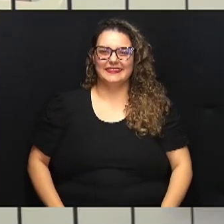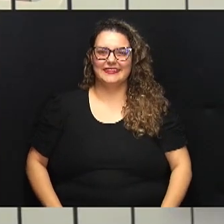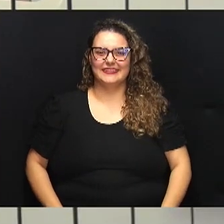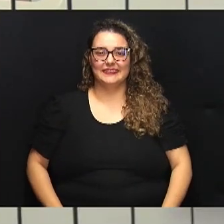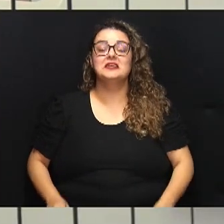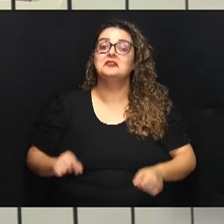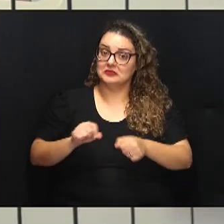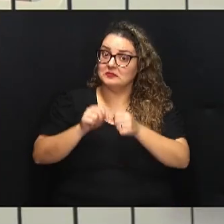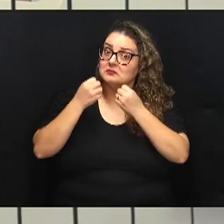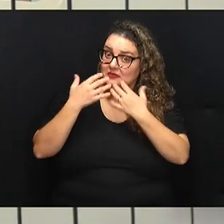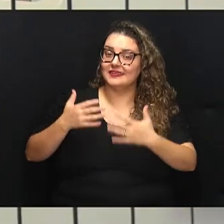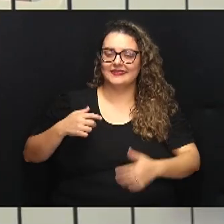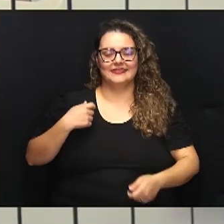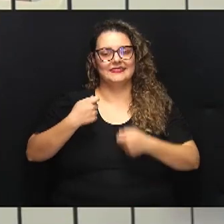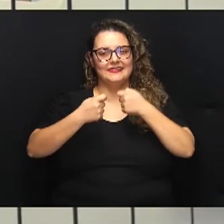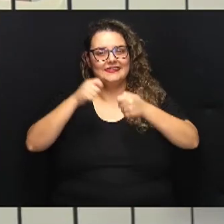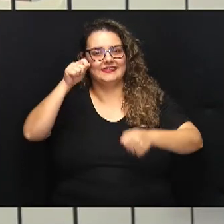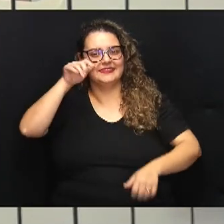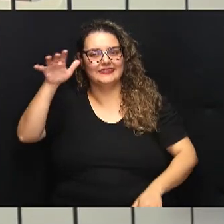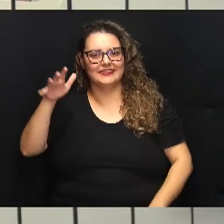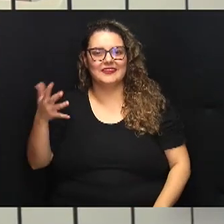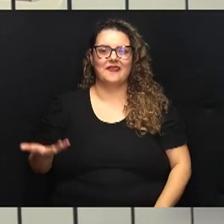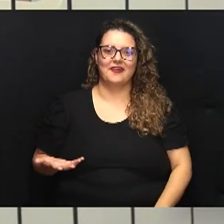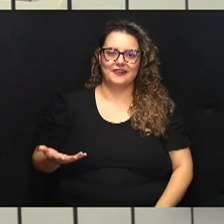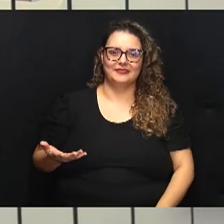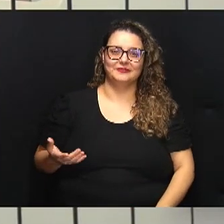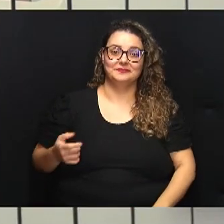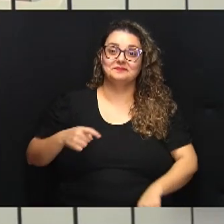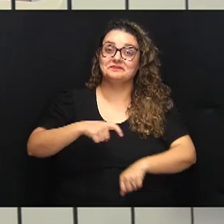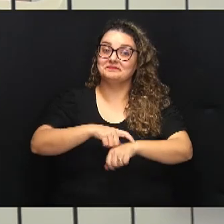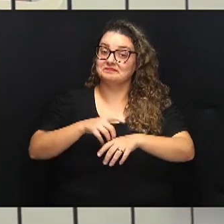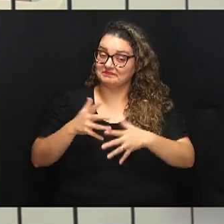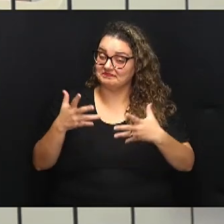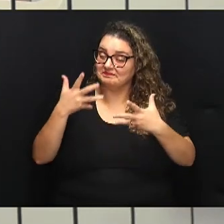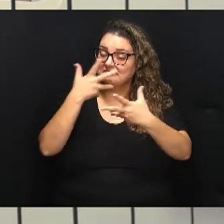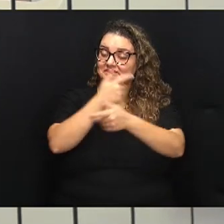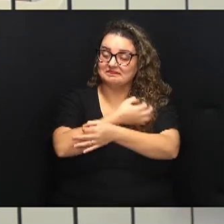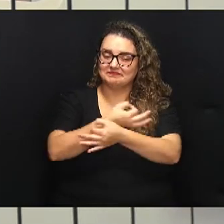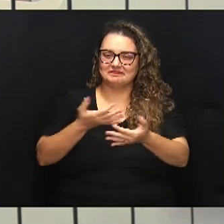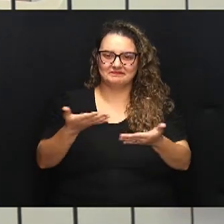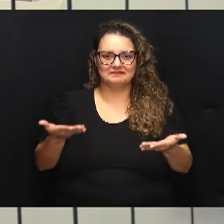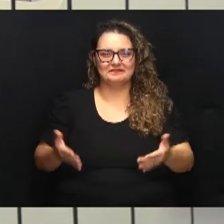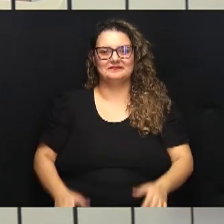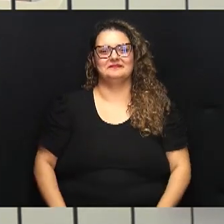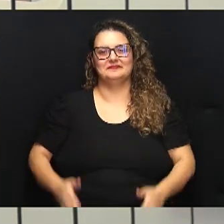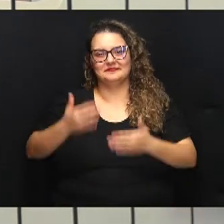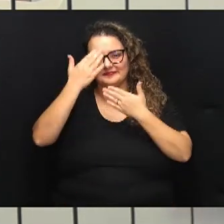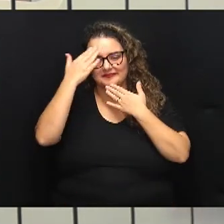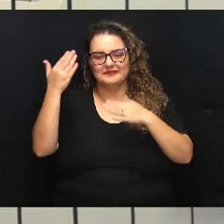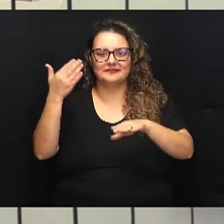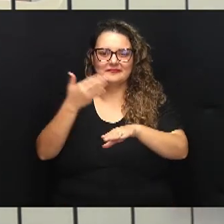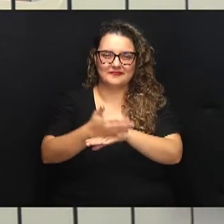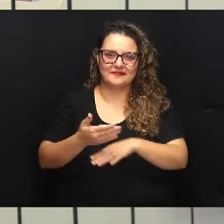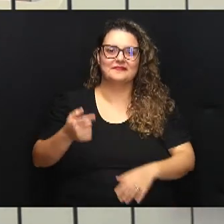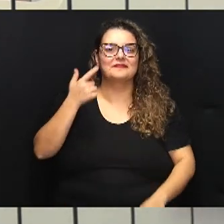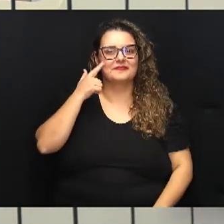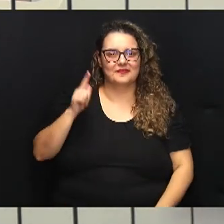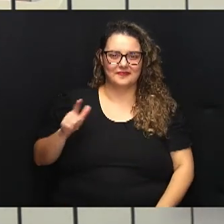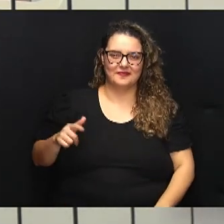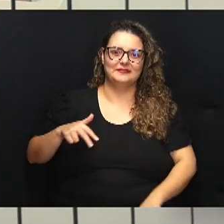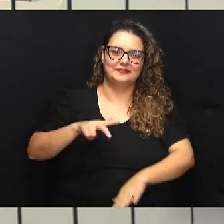Faz muito bem a nossa repórter Alexandra Dias neste cenário belíssimo. Agradeço novamente a participação e, claro, né,